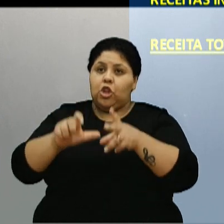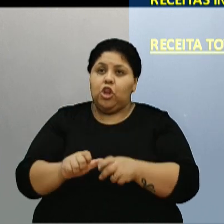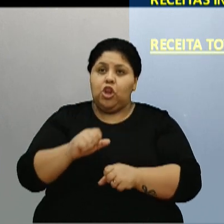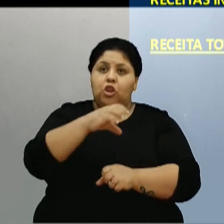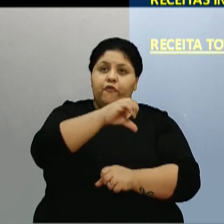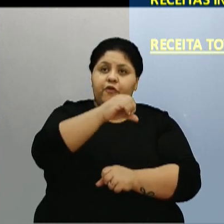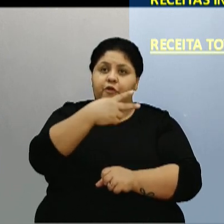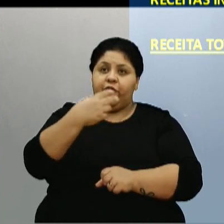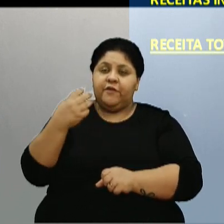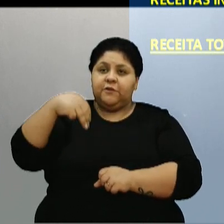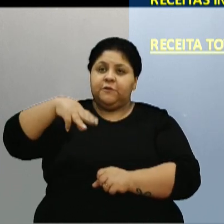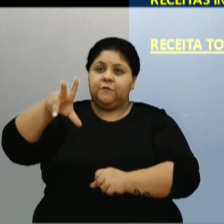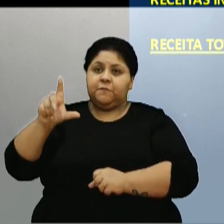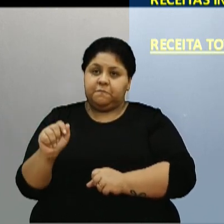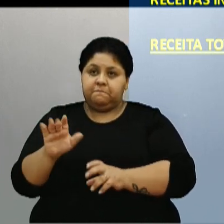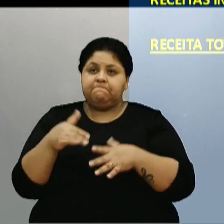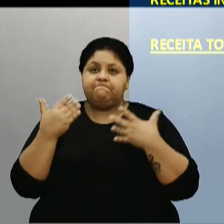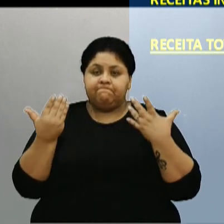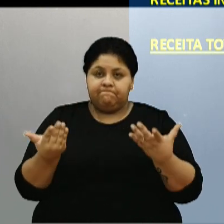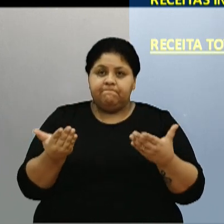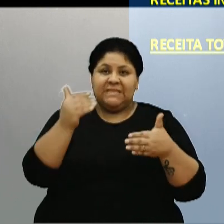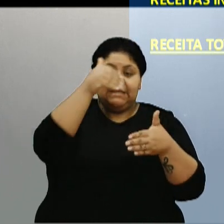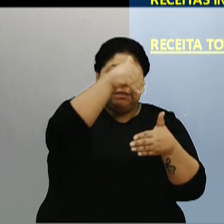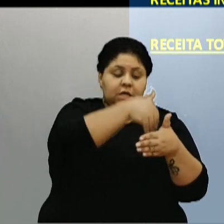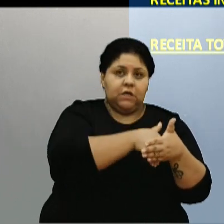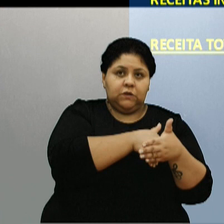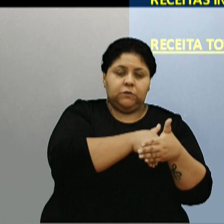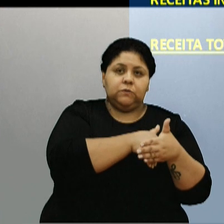923 milhões. Então, dentro disso,